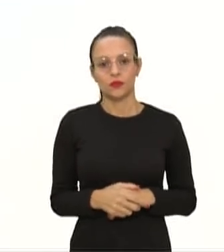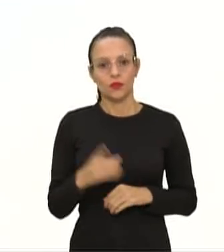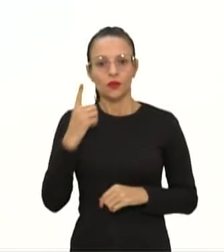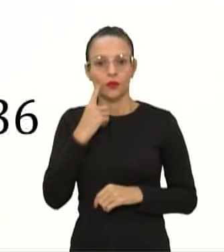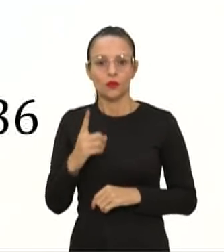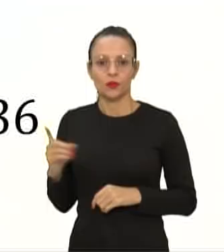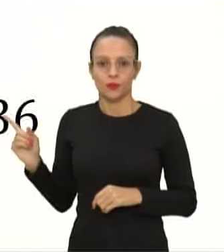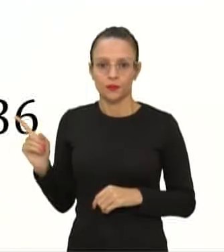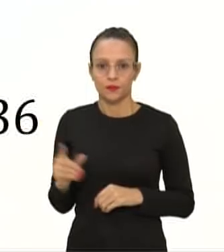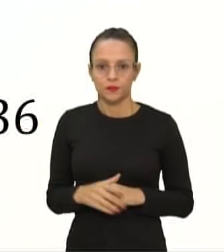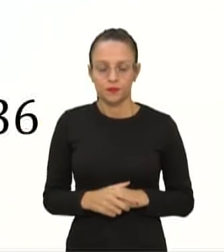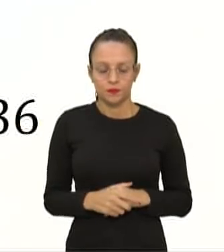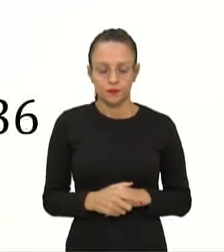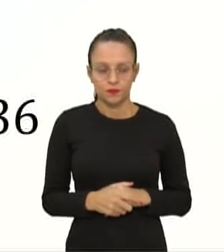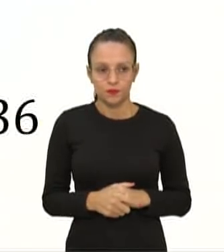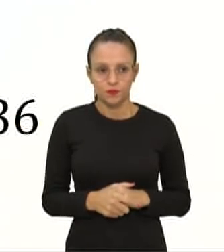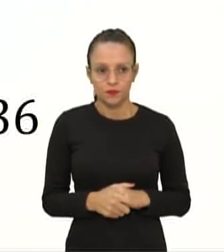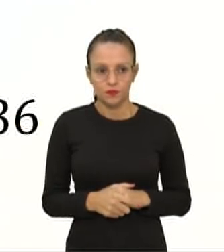lá.